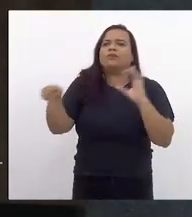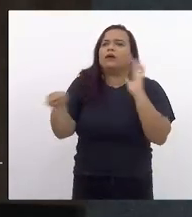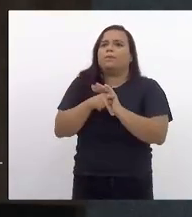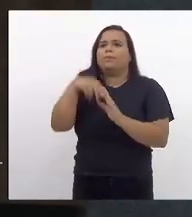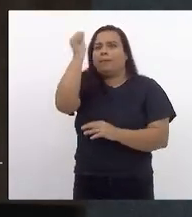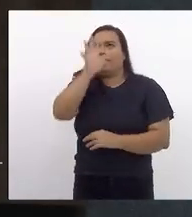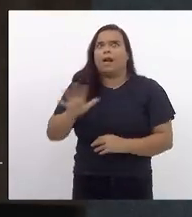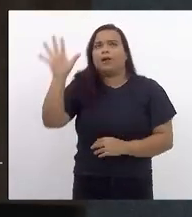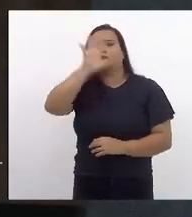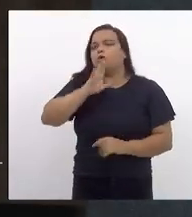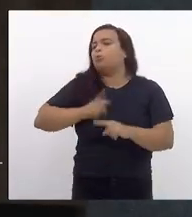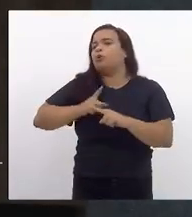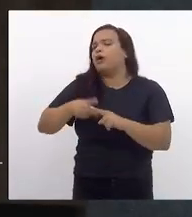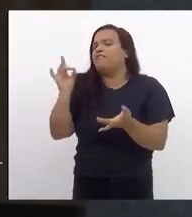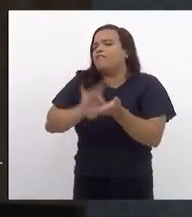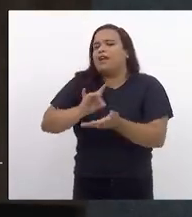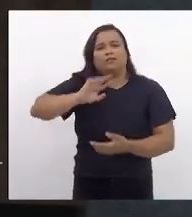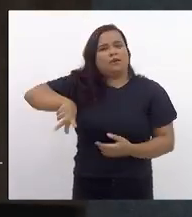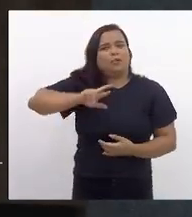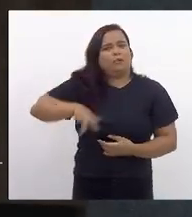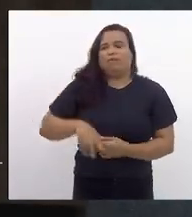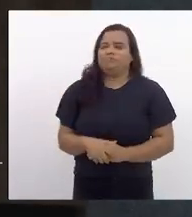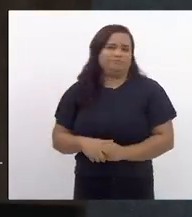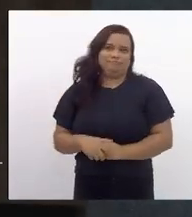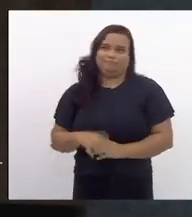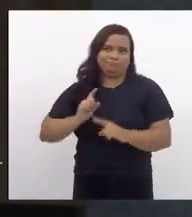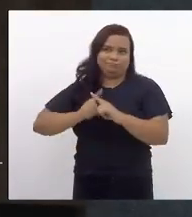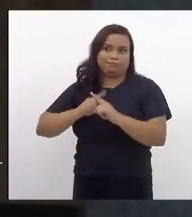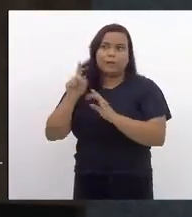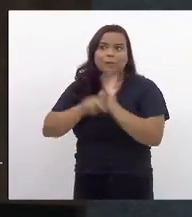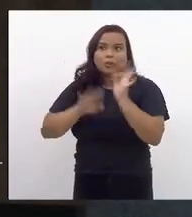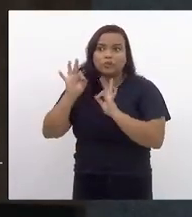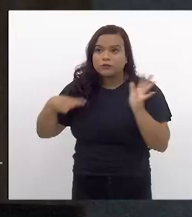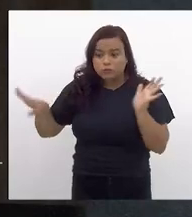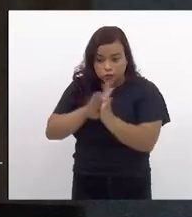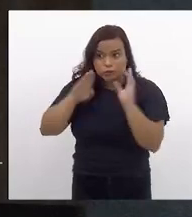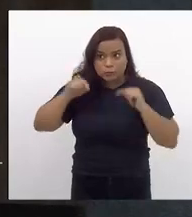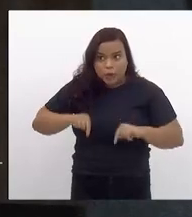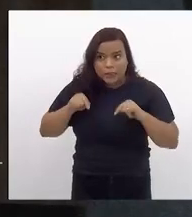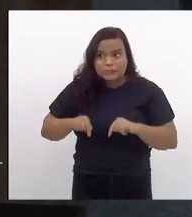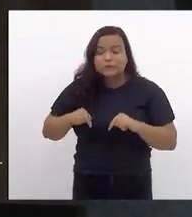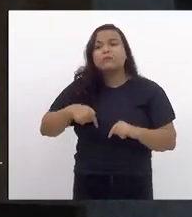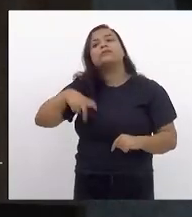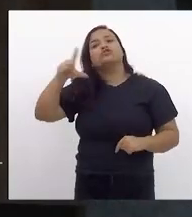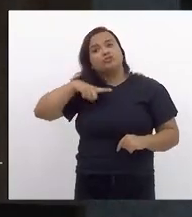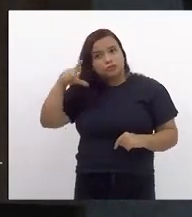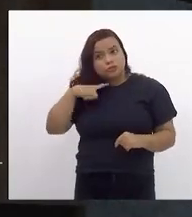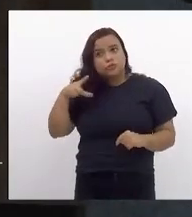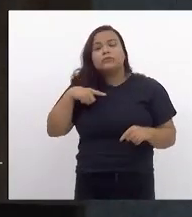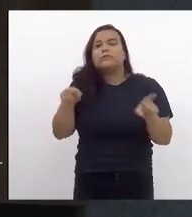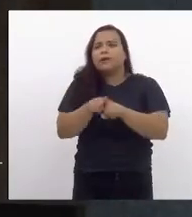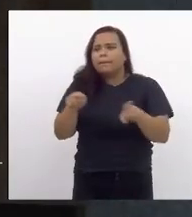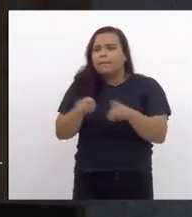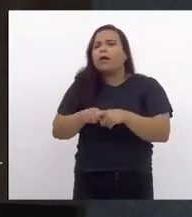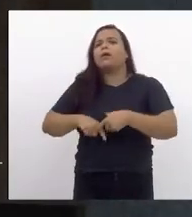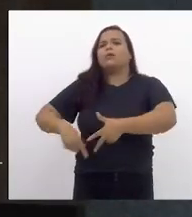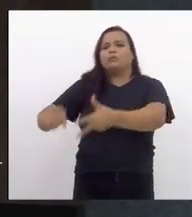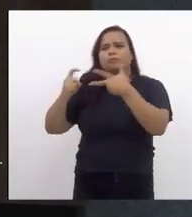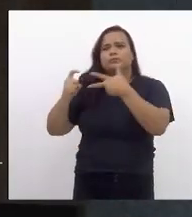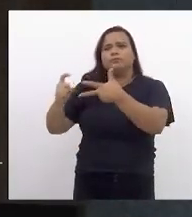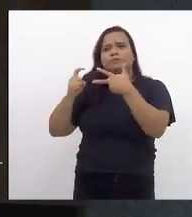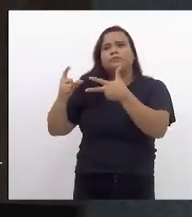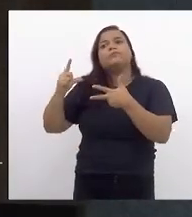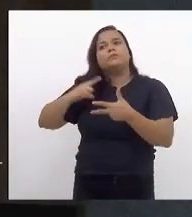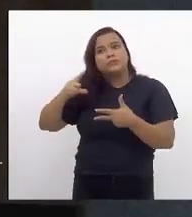é. E porque, quando chegou aqui, também houve, por parte do Poder Executivo,